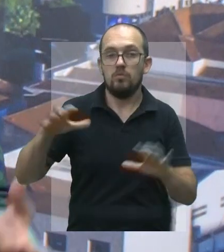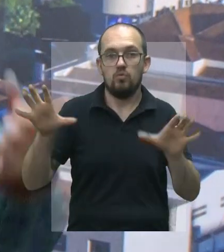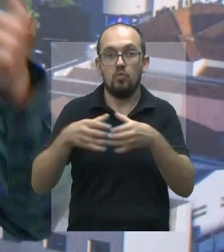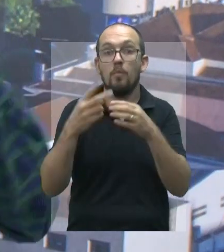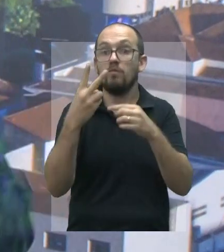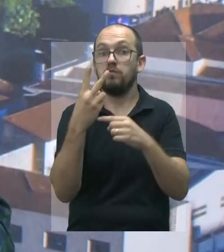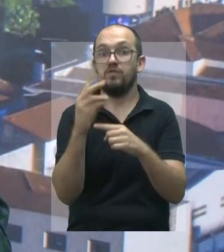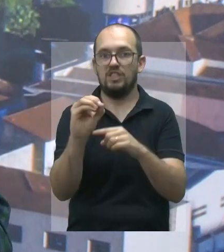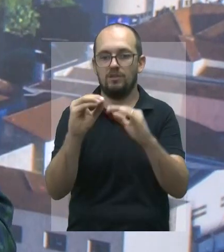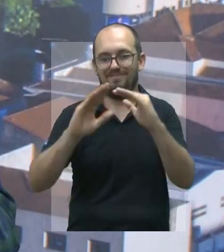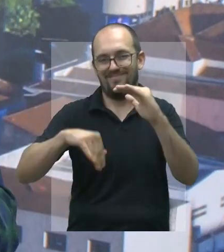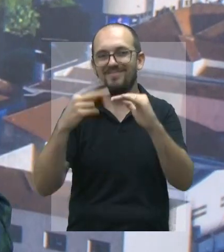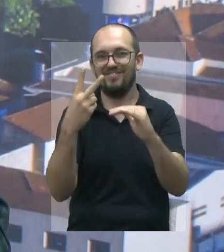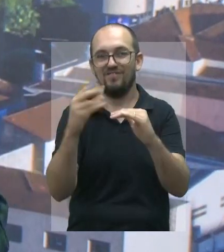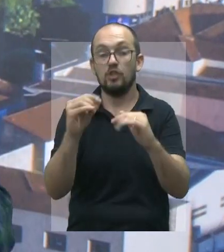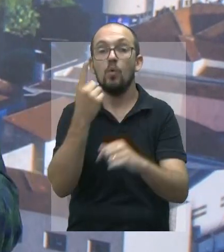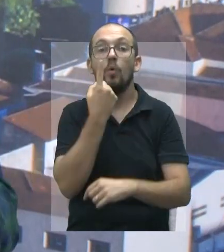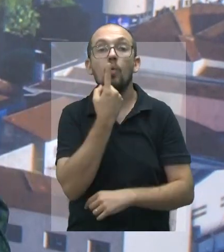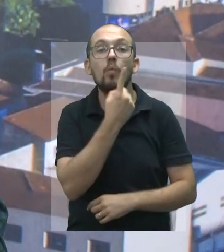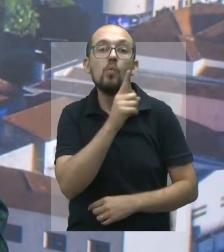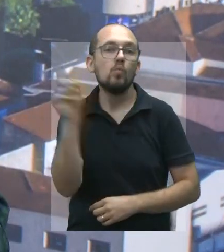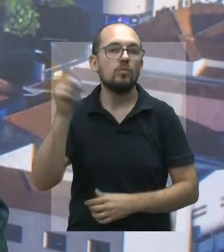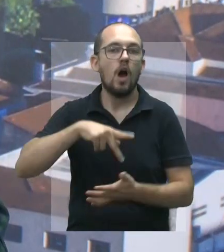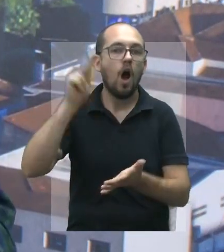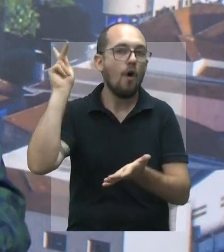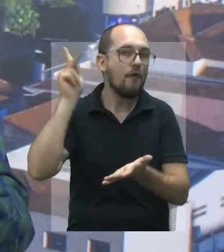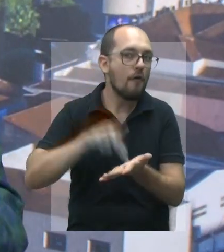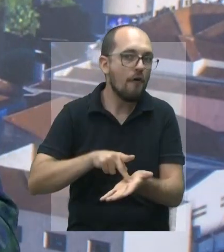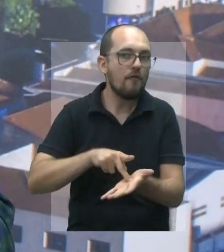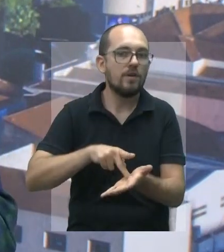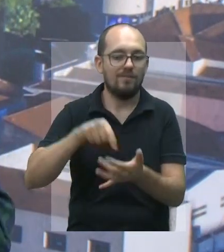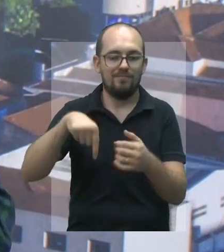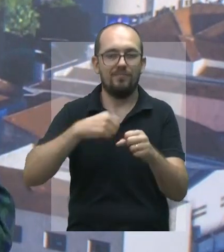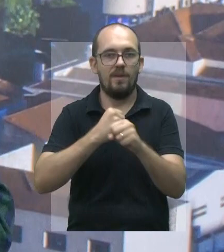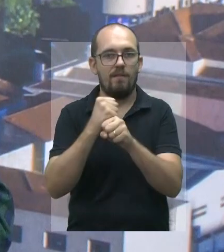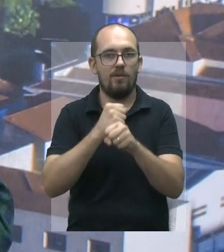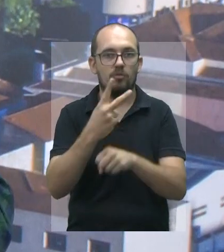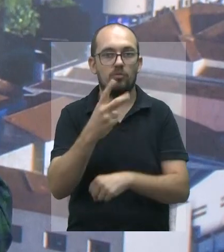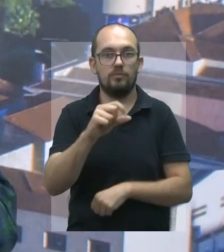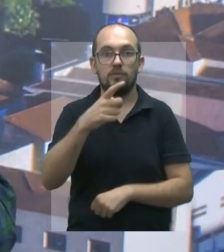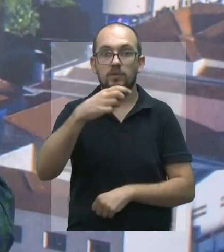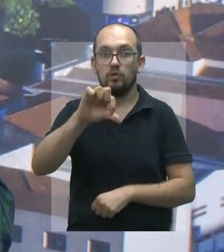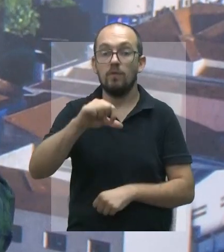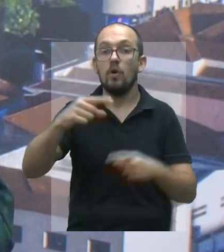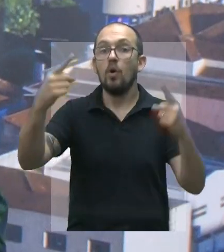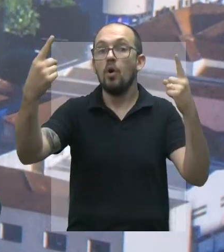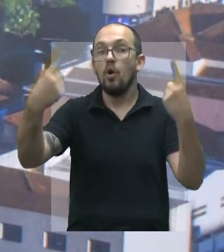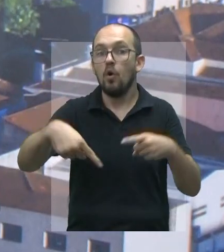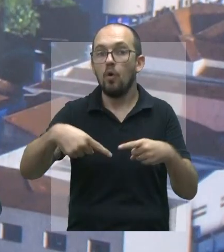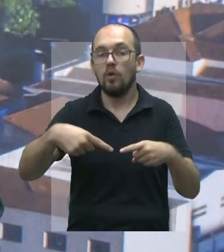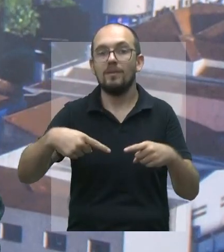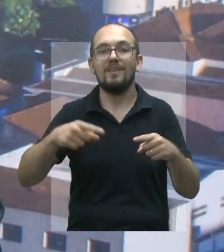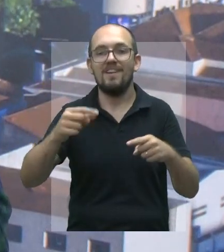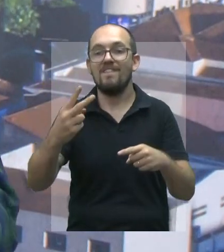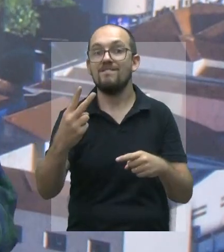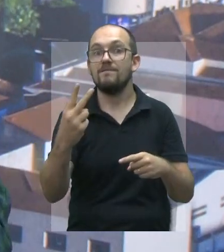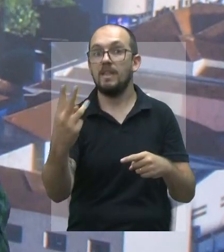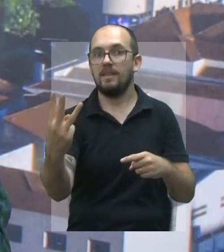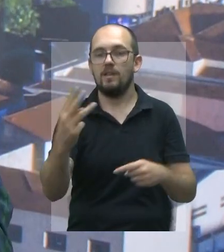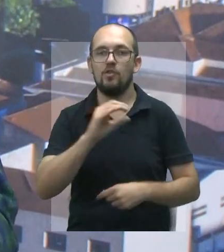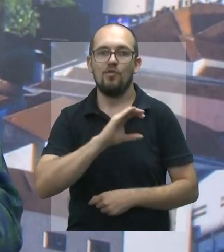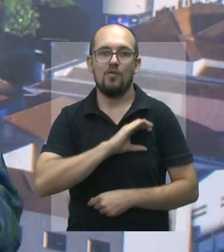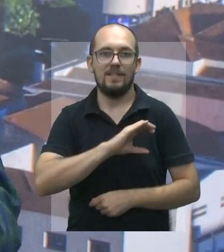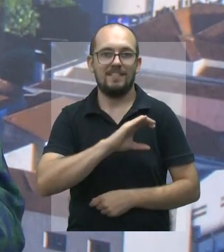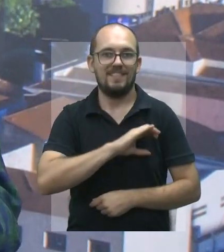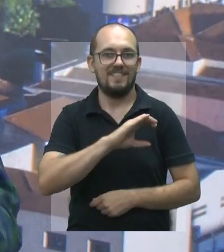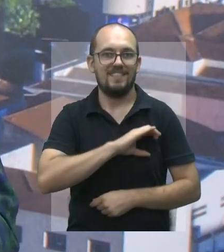né? O último jogo oficial no estádio Jauzão neste ano de 2019, contra o Sub-23 do Corinthians, o